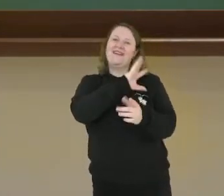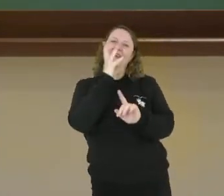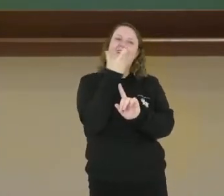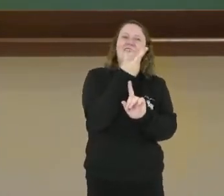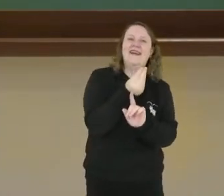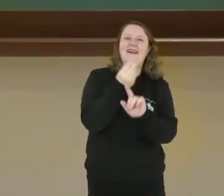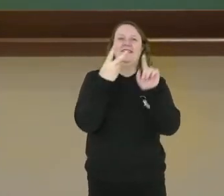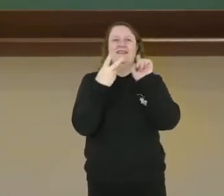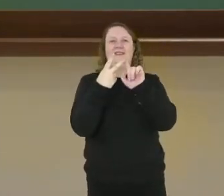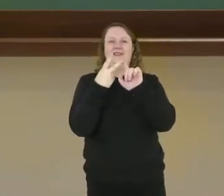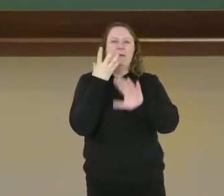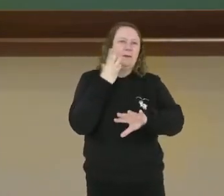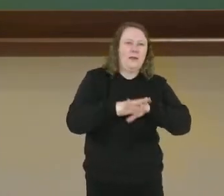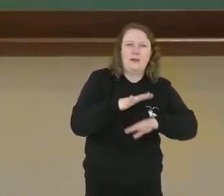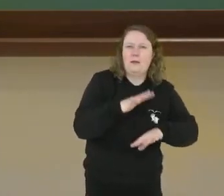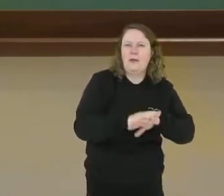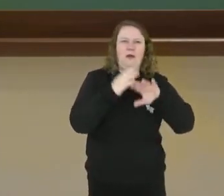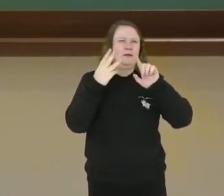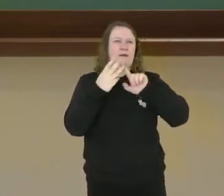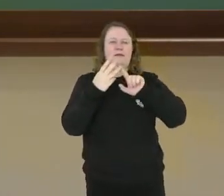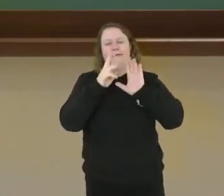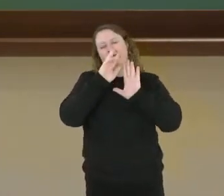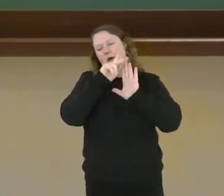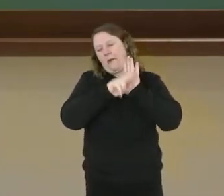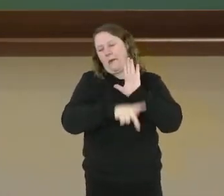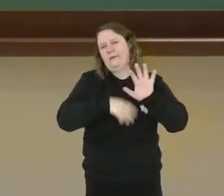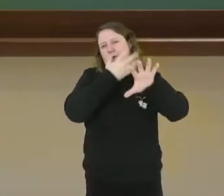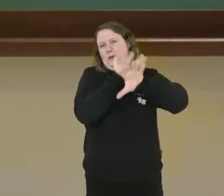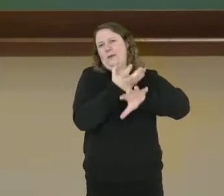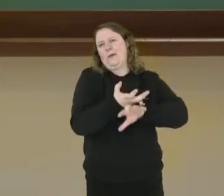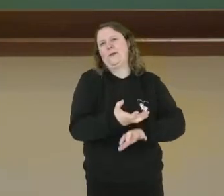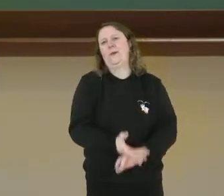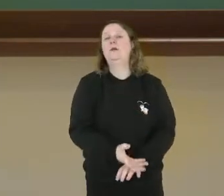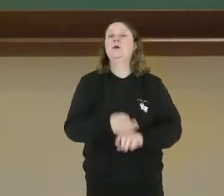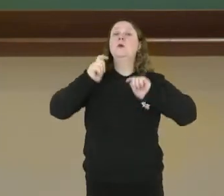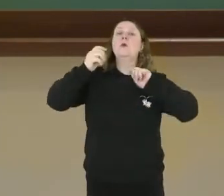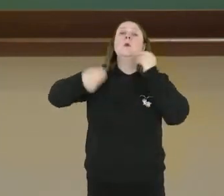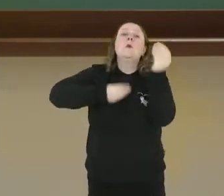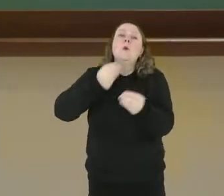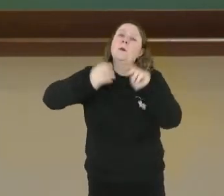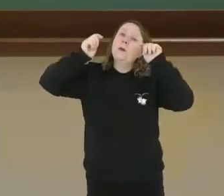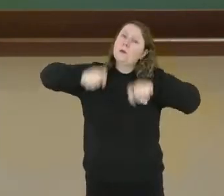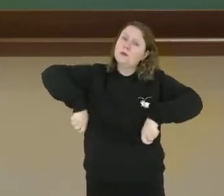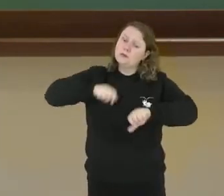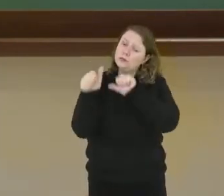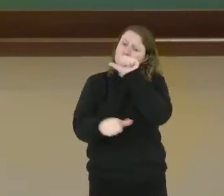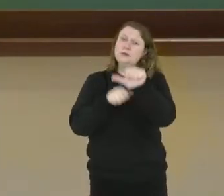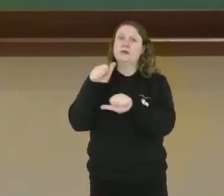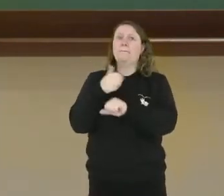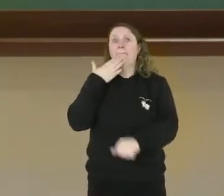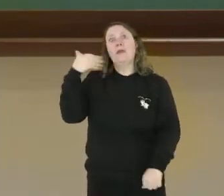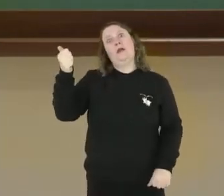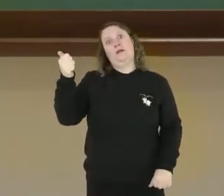de matemática? Como eu posso ser mais criativo? Como é que eu posso resolver esse problema, esse assunto? Então, esses jogos vão ajudar vocês a fazer